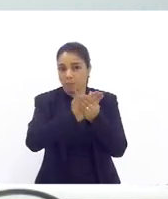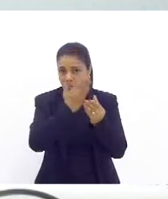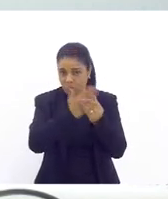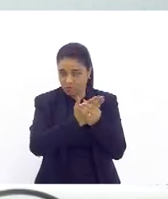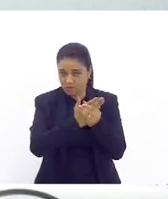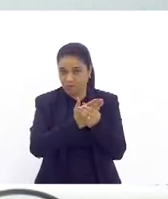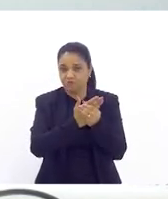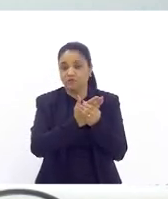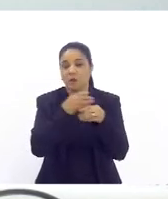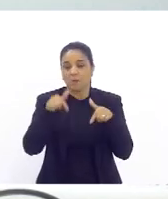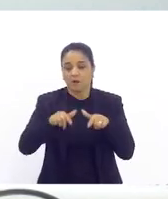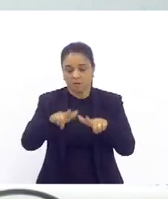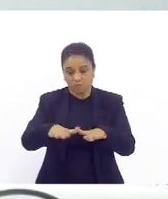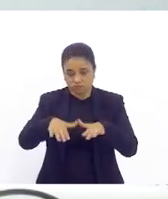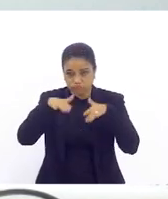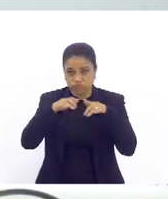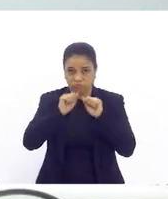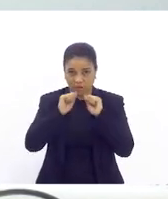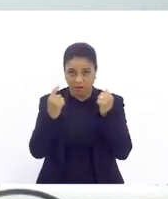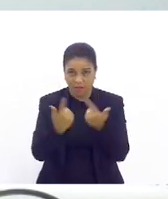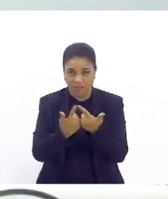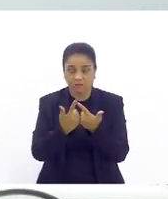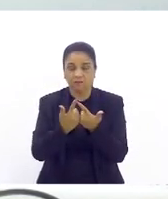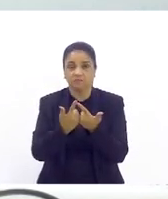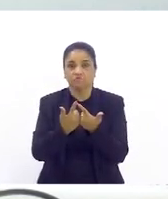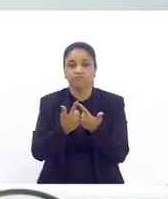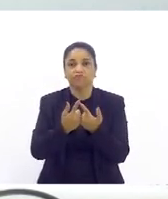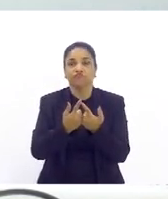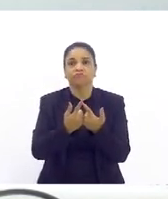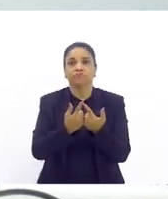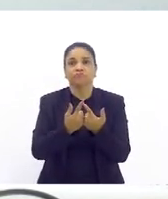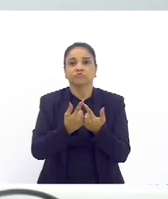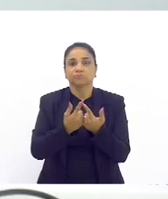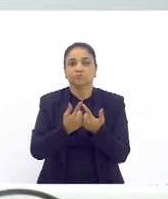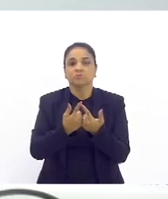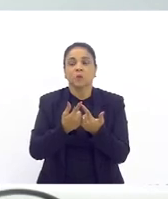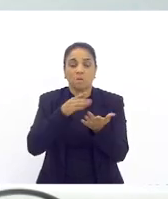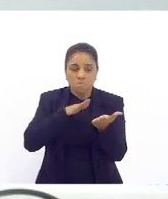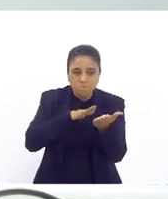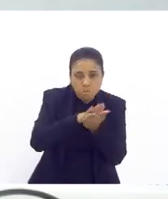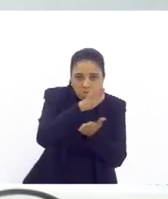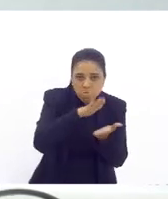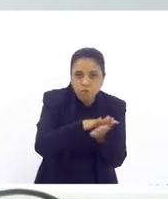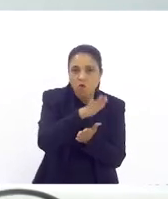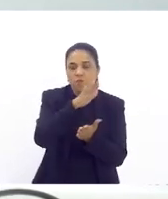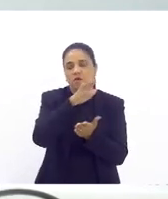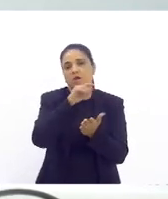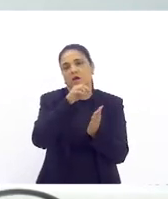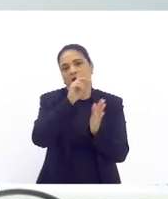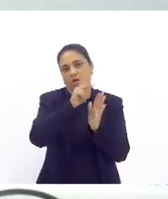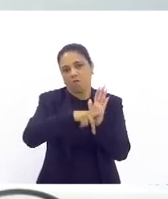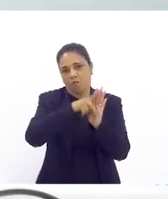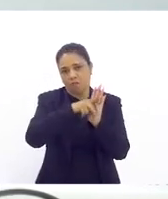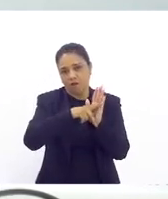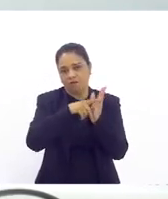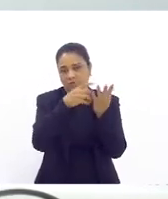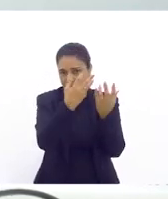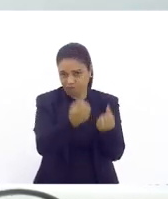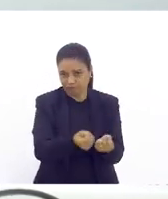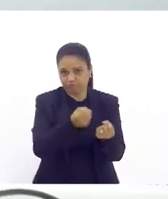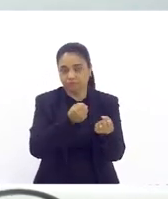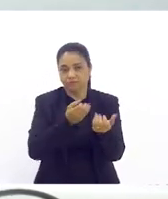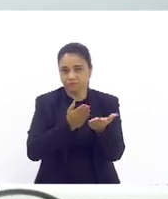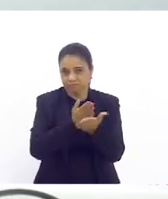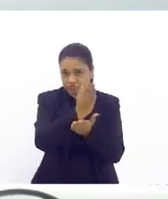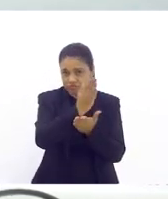essa casa Legislativa consiga de fato publicar esse plano que contém metas que vão